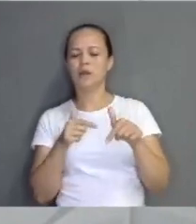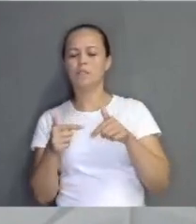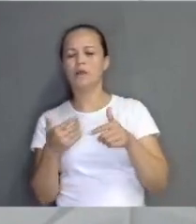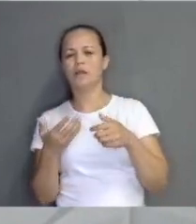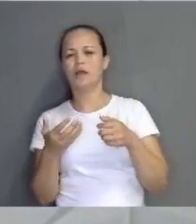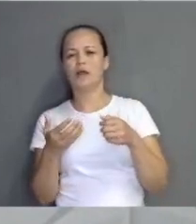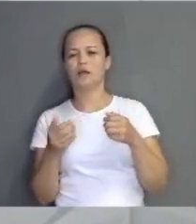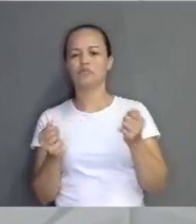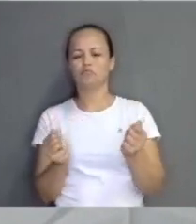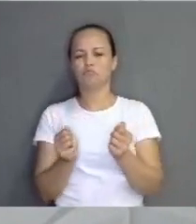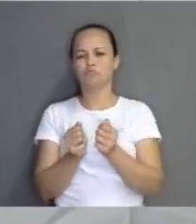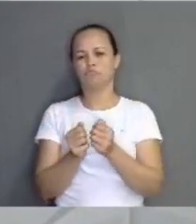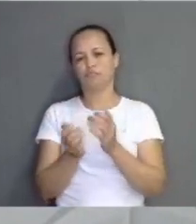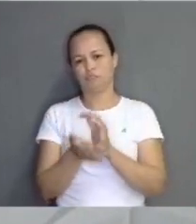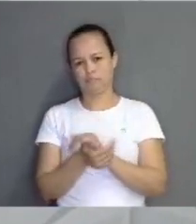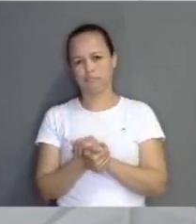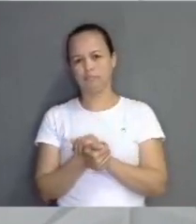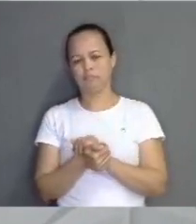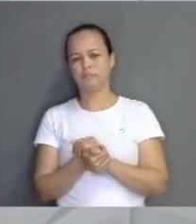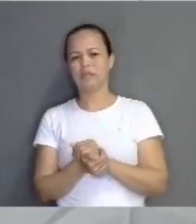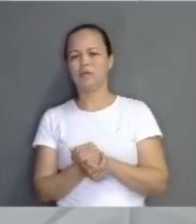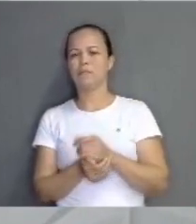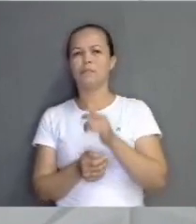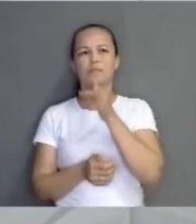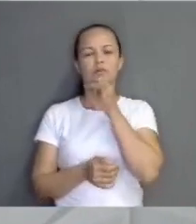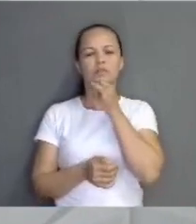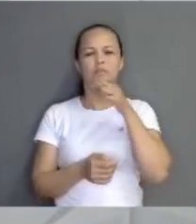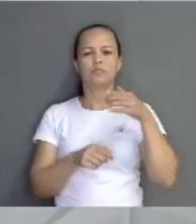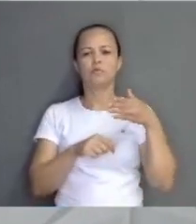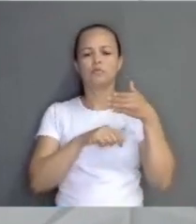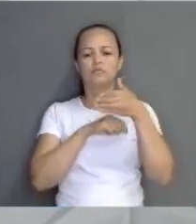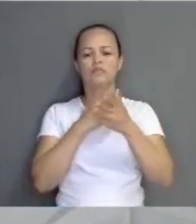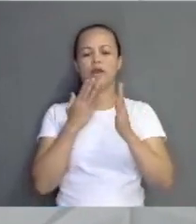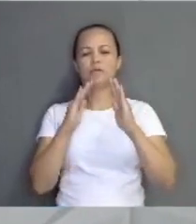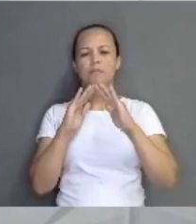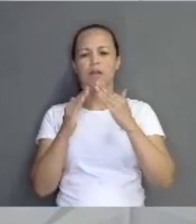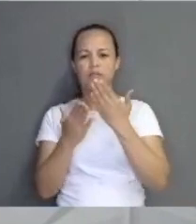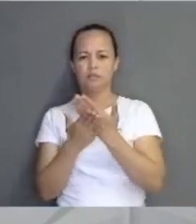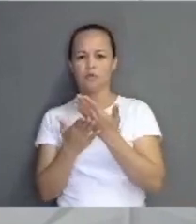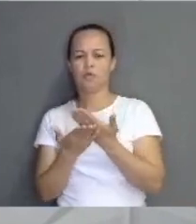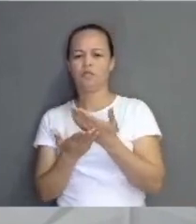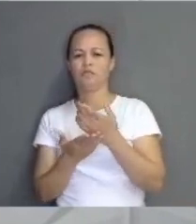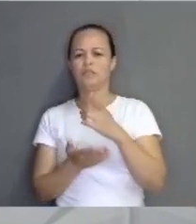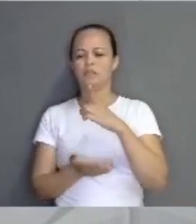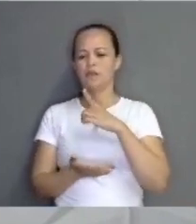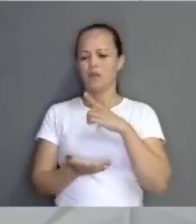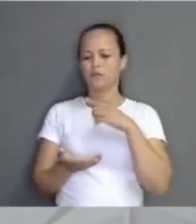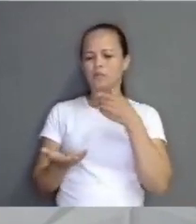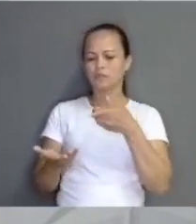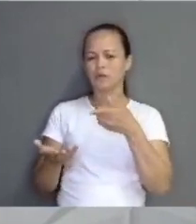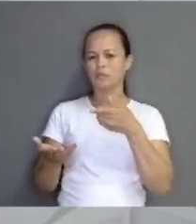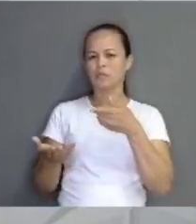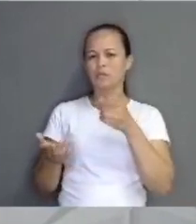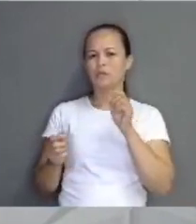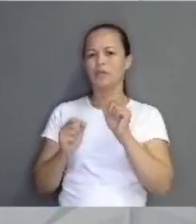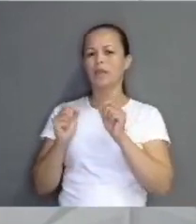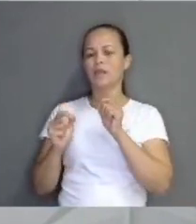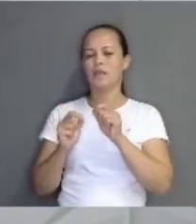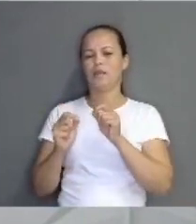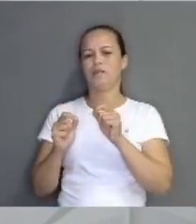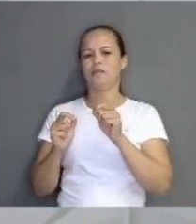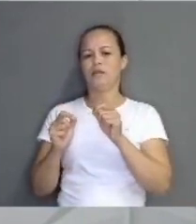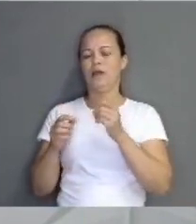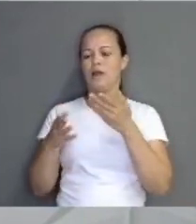você vai para a escola, você tem uma intenção de se reunir com seus colegas ali na escola para prestar atenção no que a professora